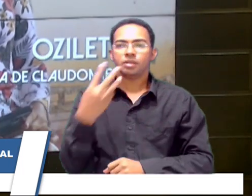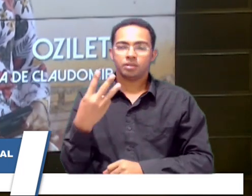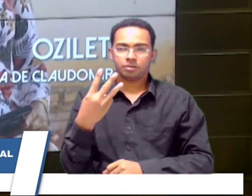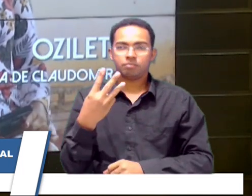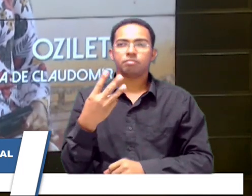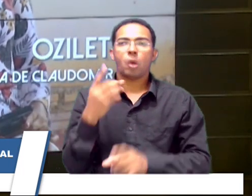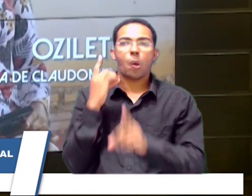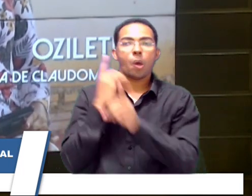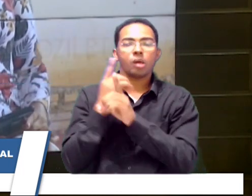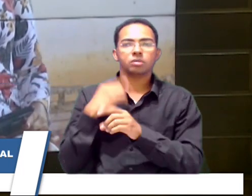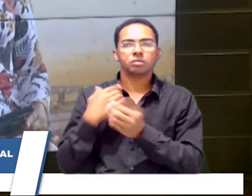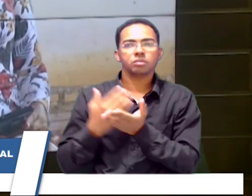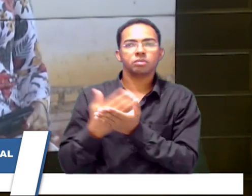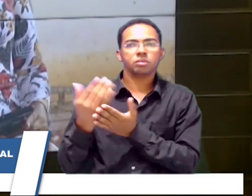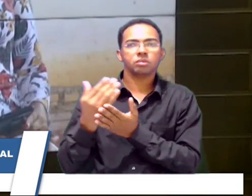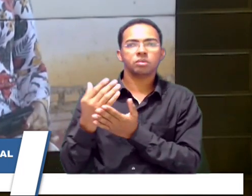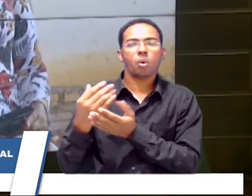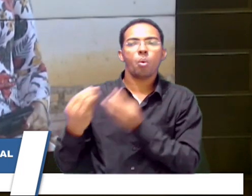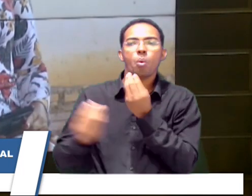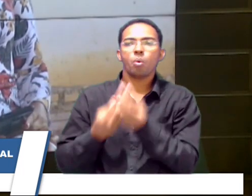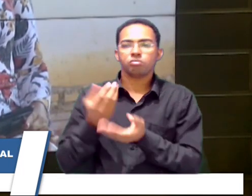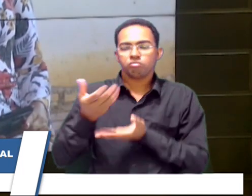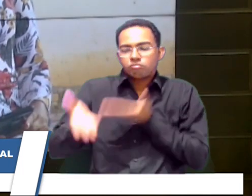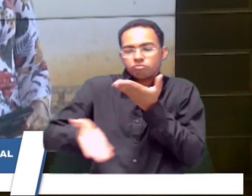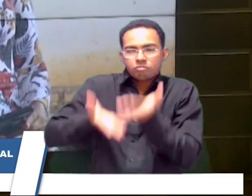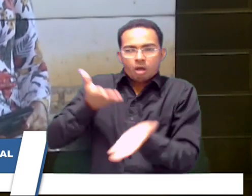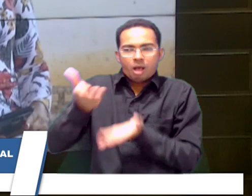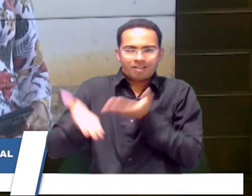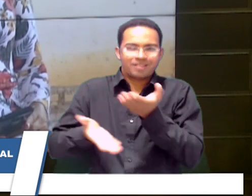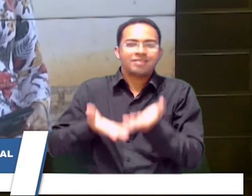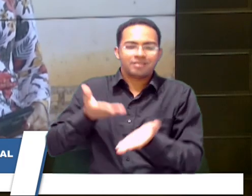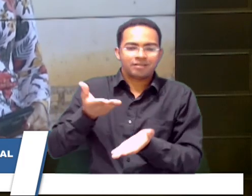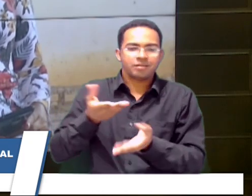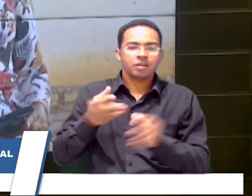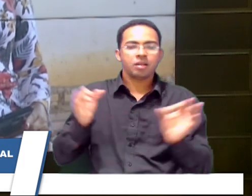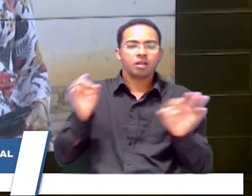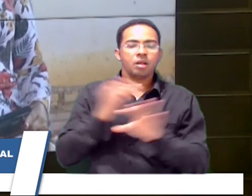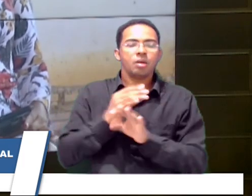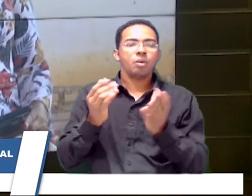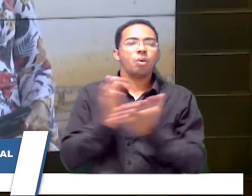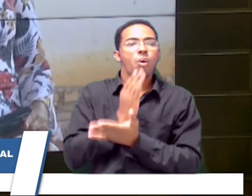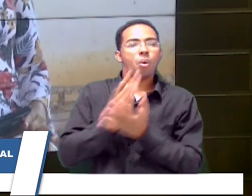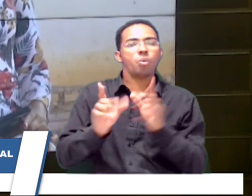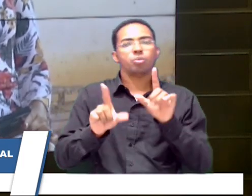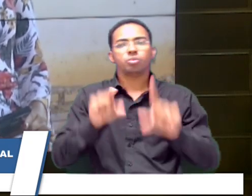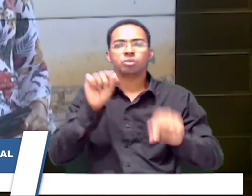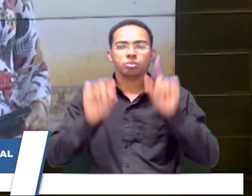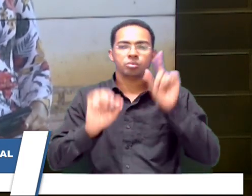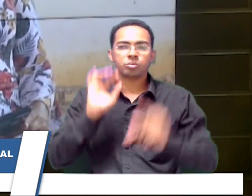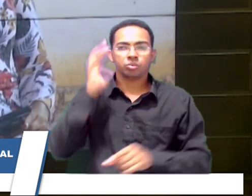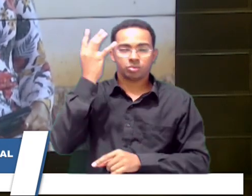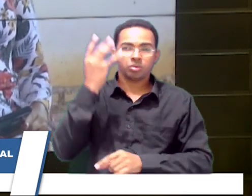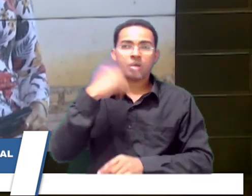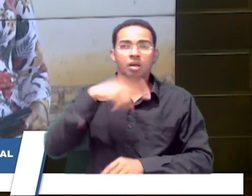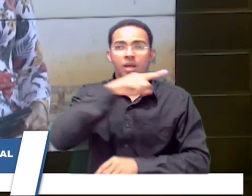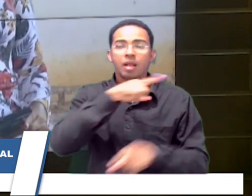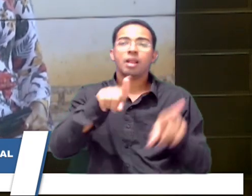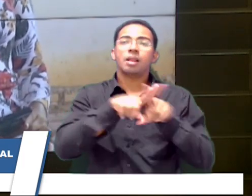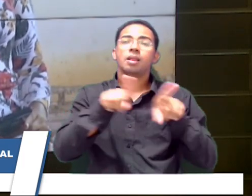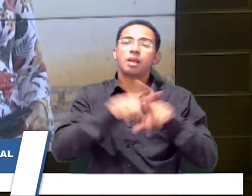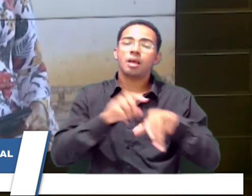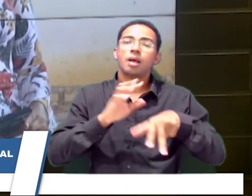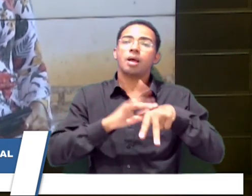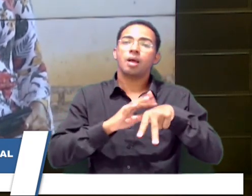nós começamos de lá para cá a fazer o tratamento, buscar algumas alternativas. E ela também é uma paciente sequelada